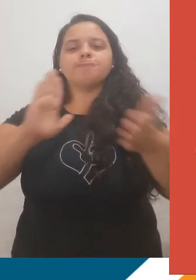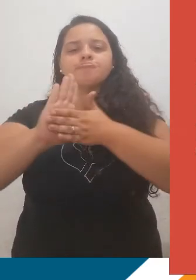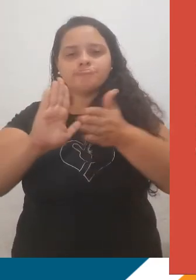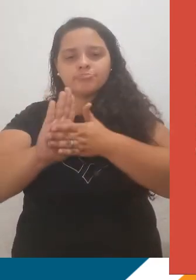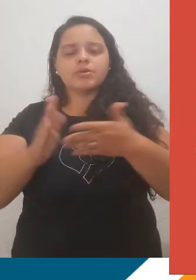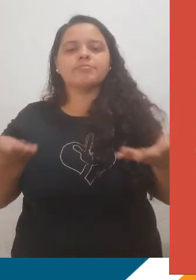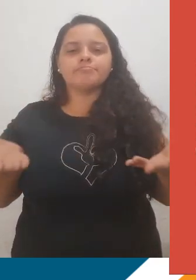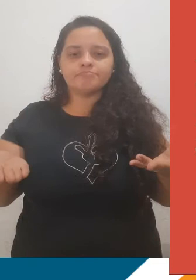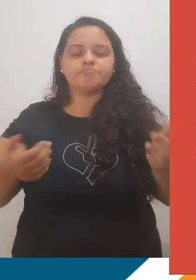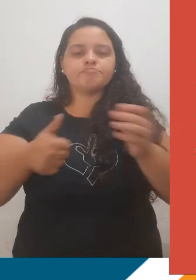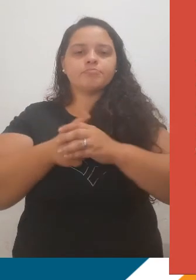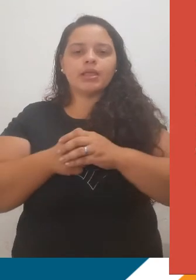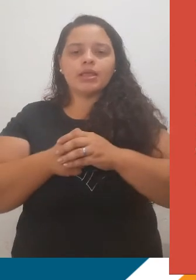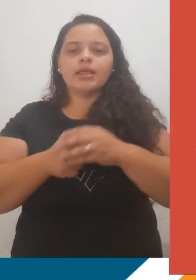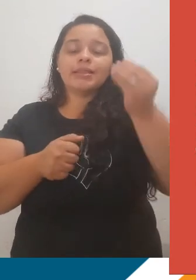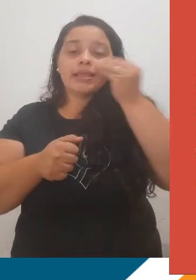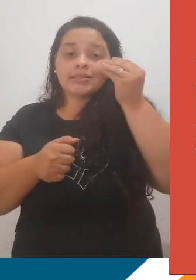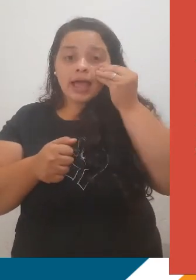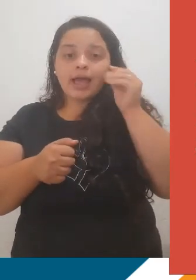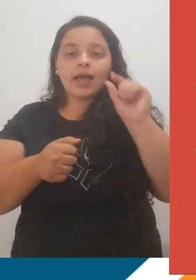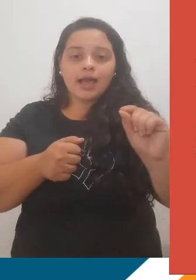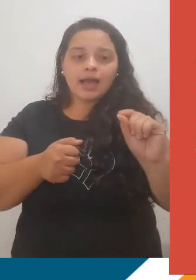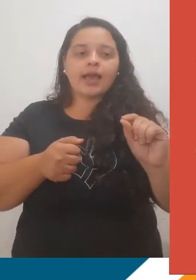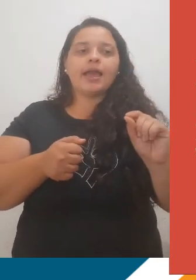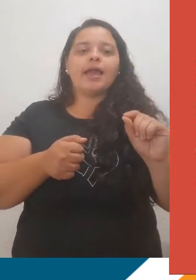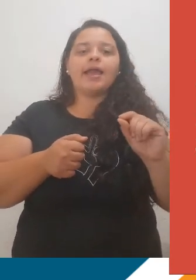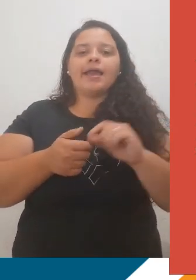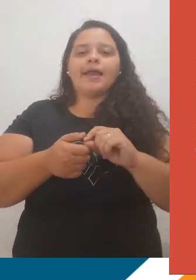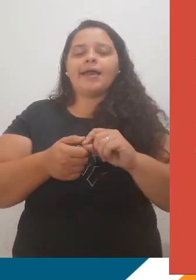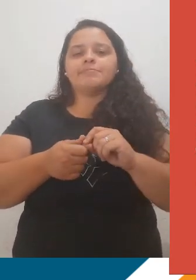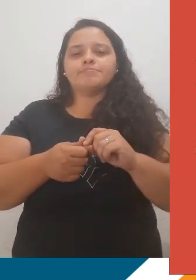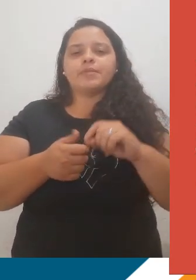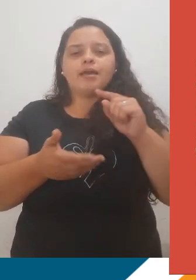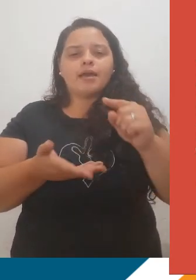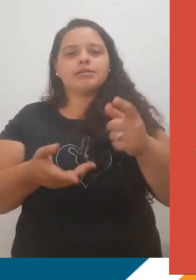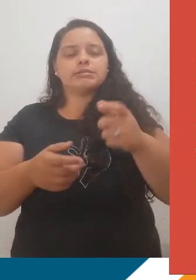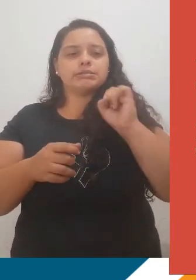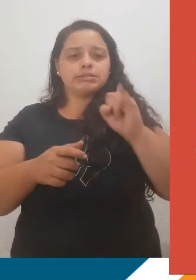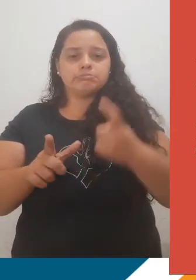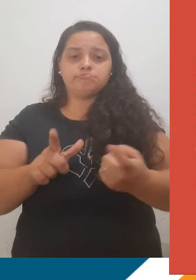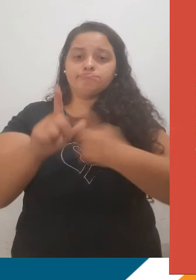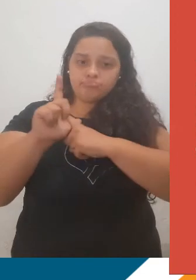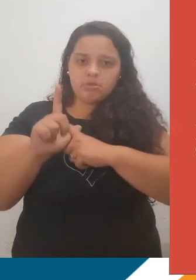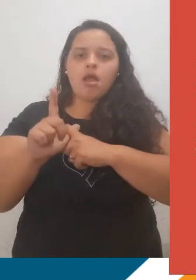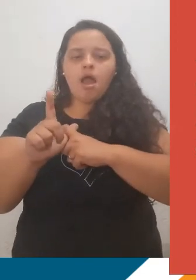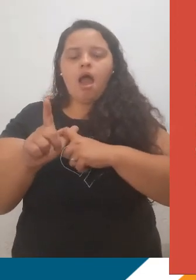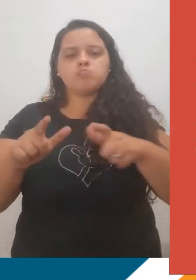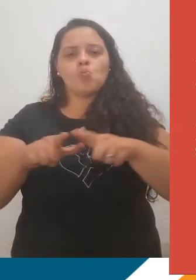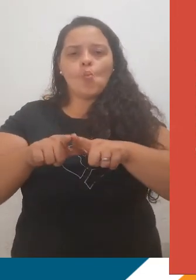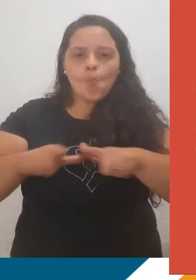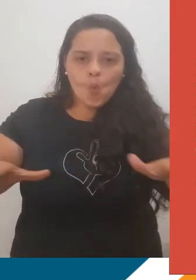indenização desses proprietários através de títulos da dívida pública. A gente tinha, junto com a reforma agrária, a